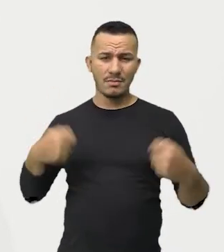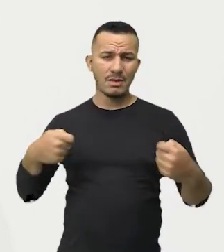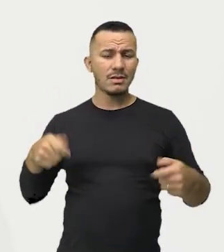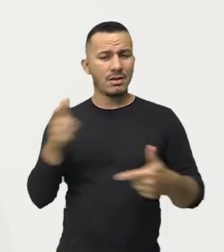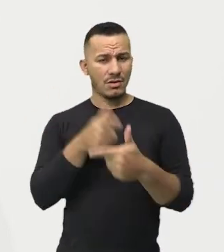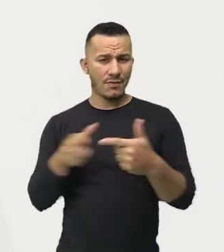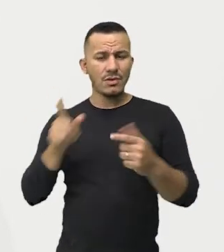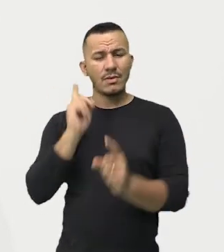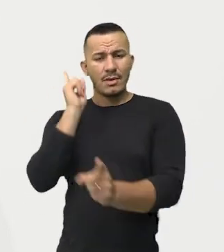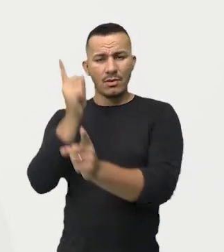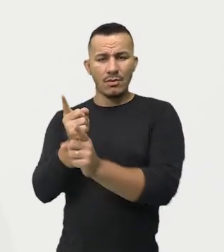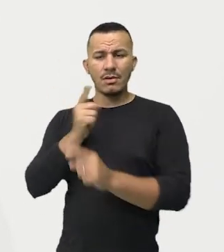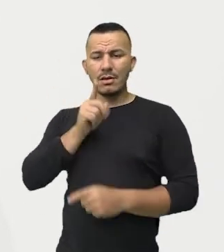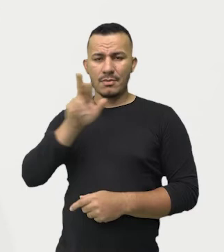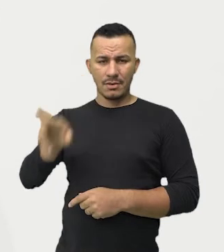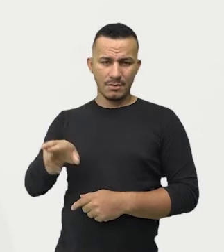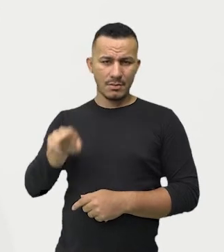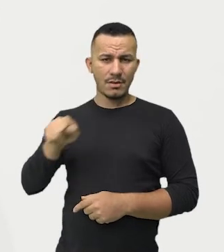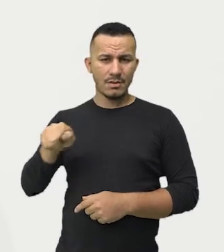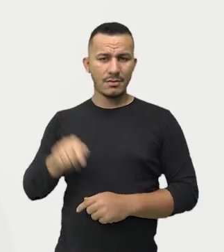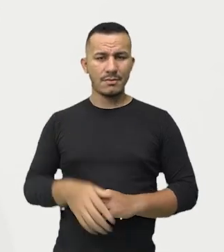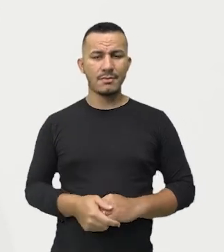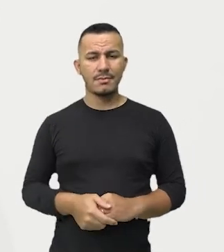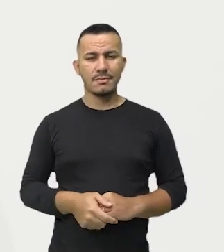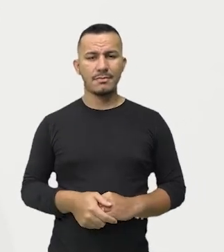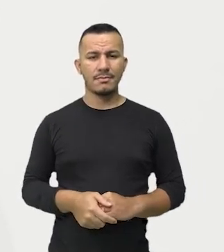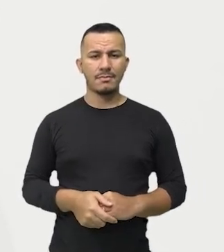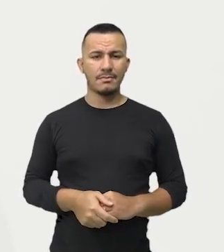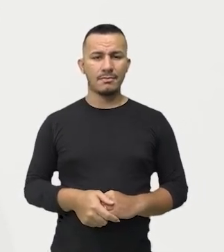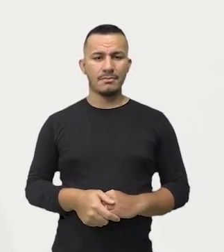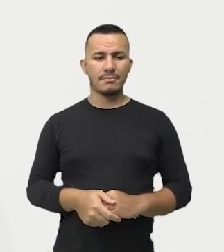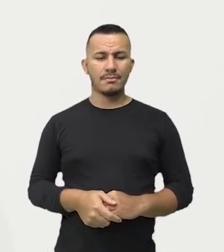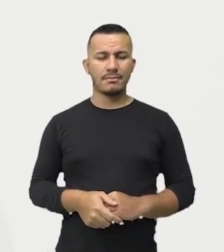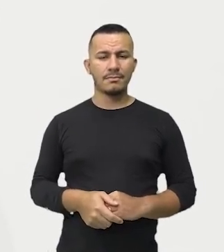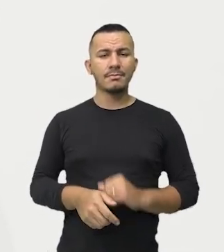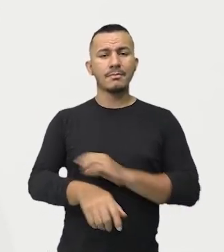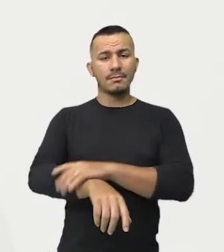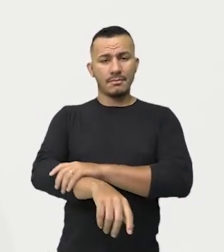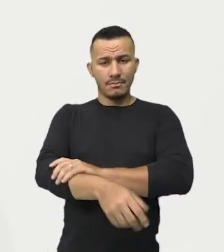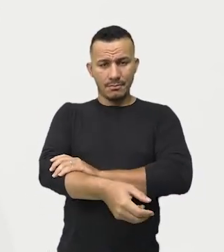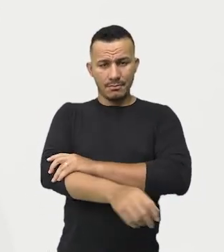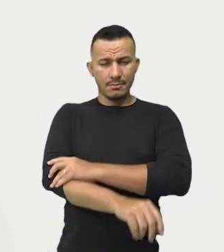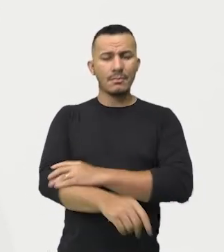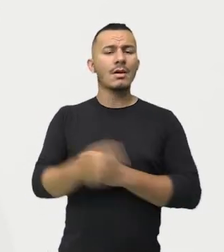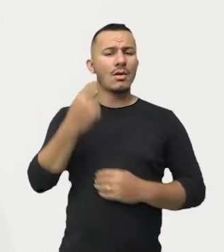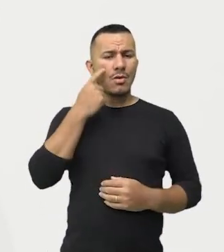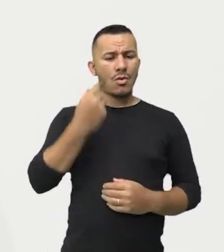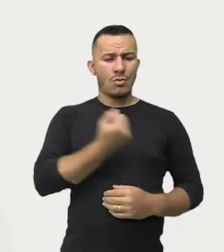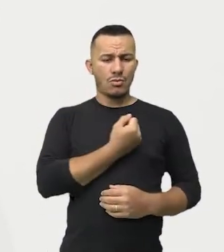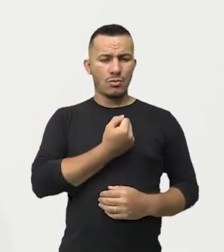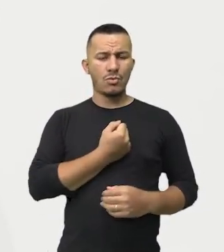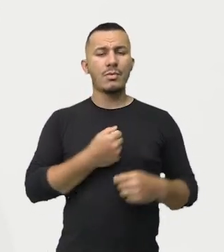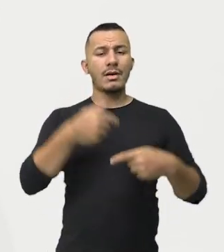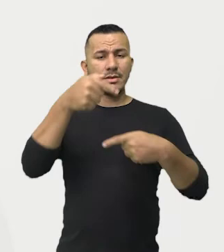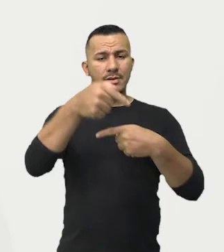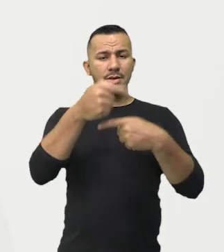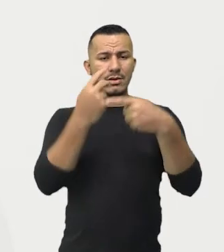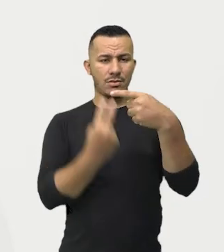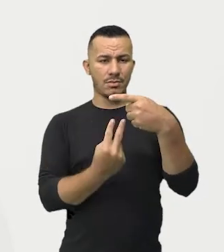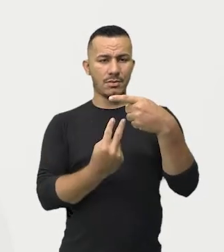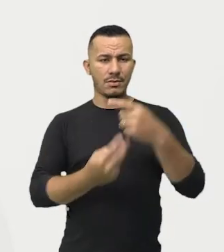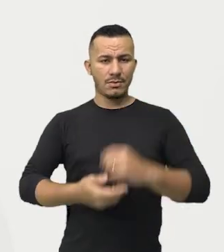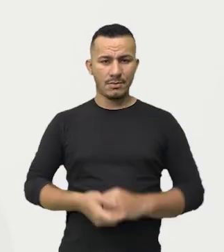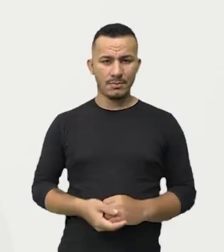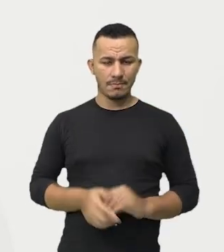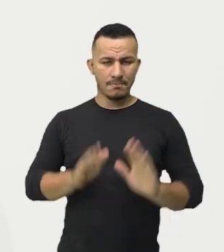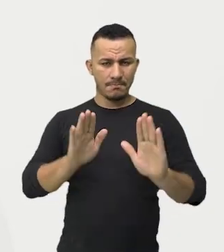Para a gente poder chegar aí nesse número decimal. Vejam então, Temos aí o número 7 sobre 2.